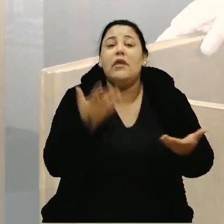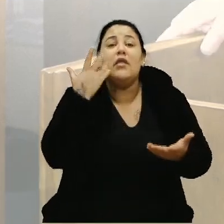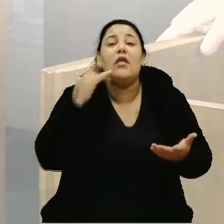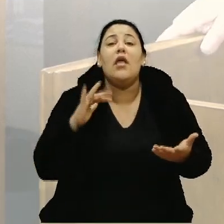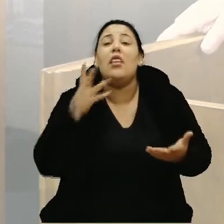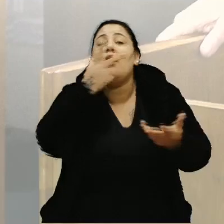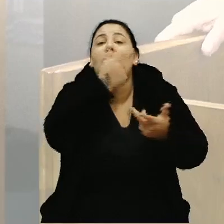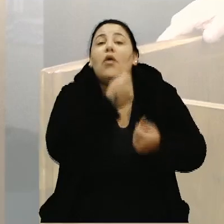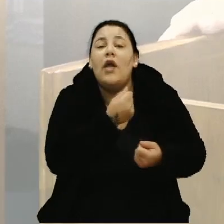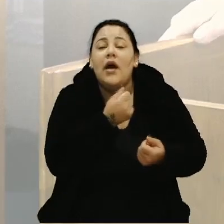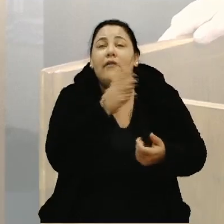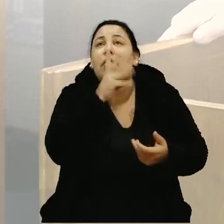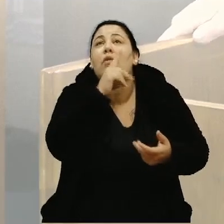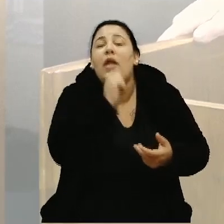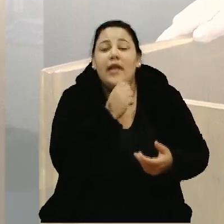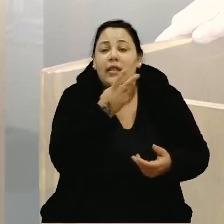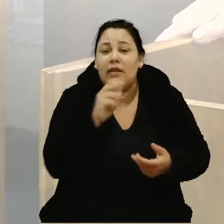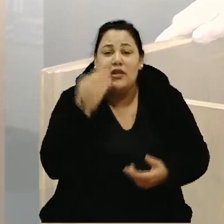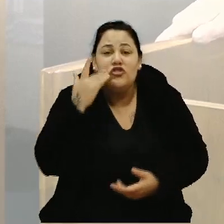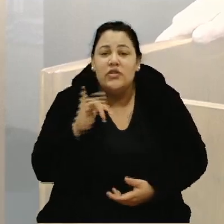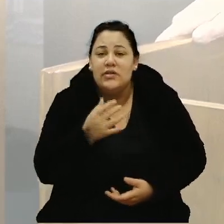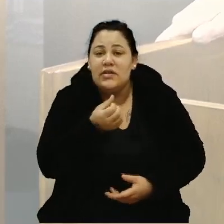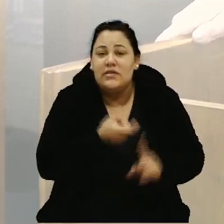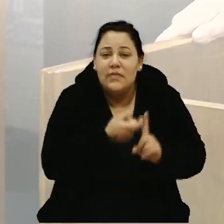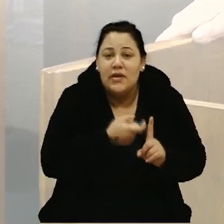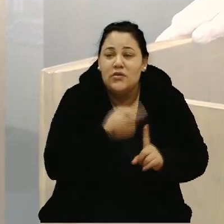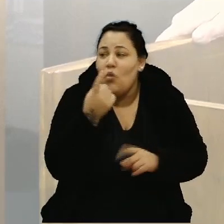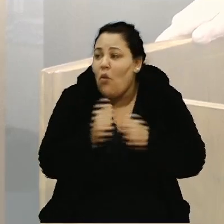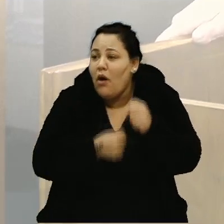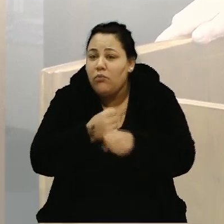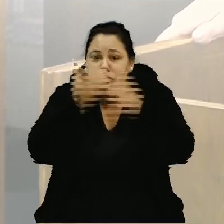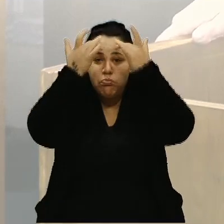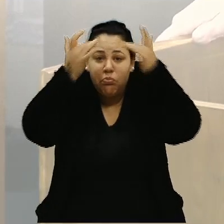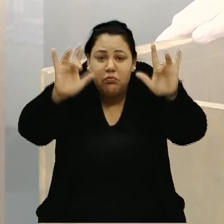demorar 6 meses, vai demorar 1 ano, vai demorar 2 dias.